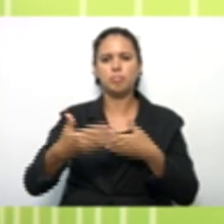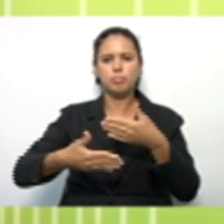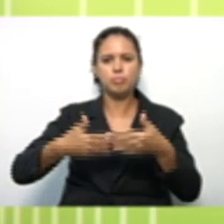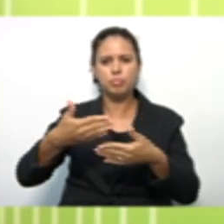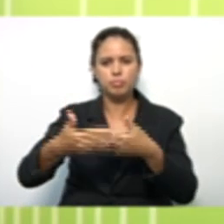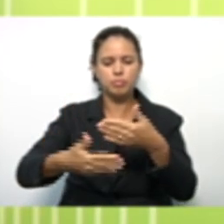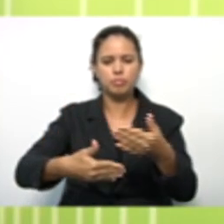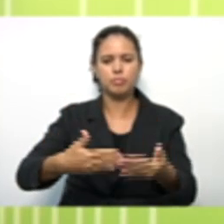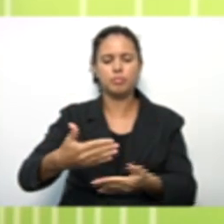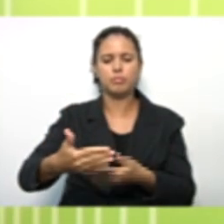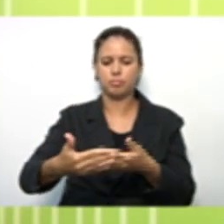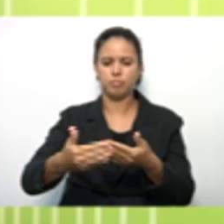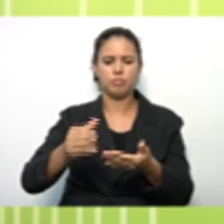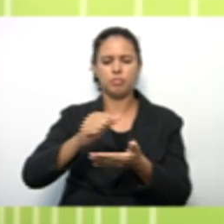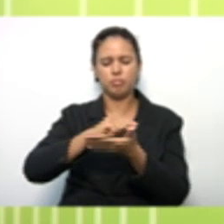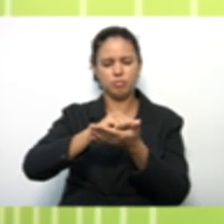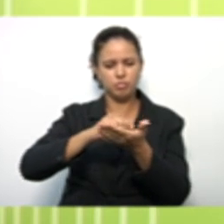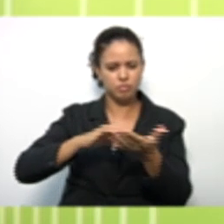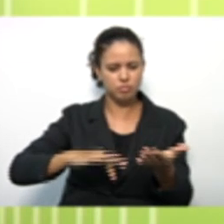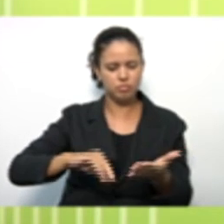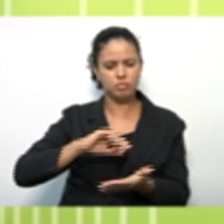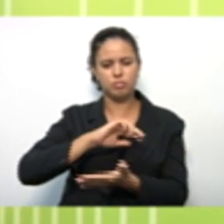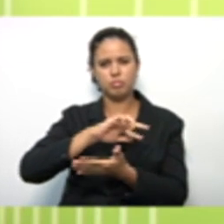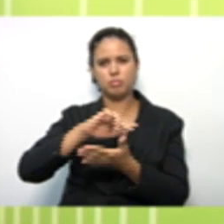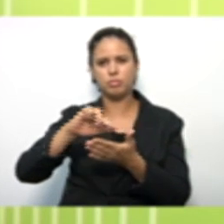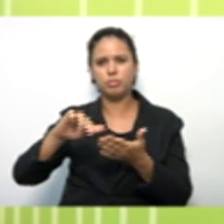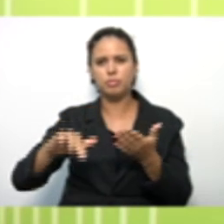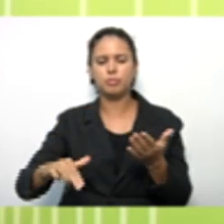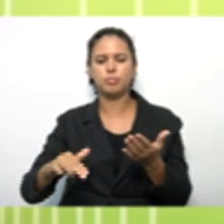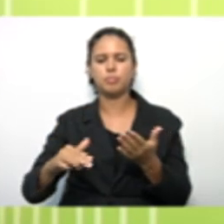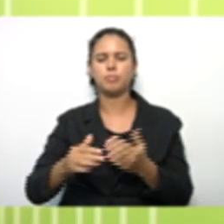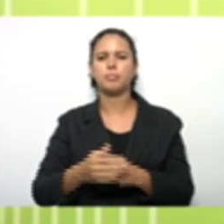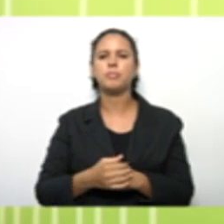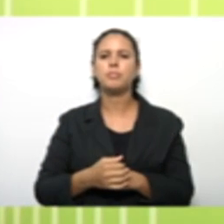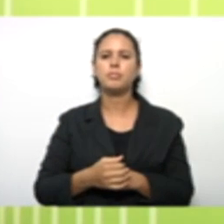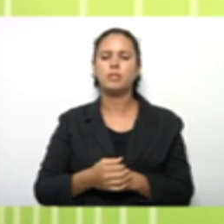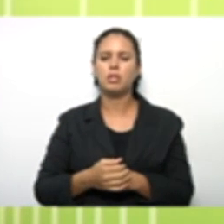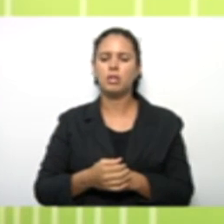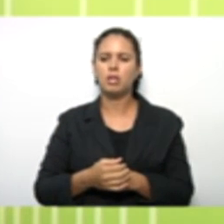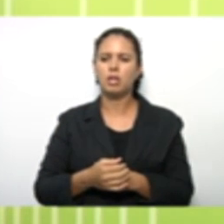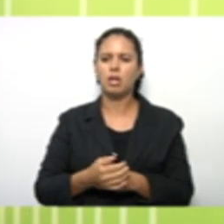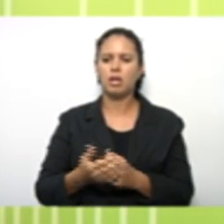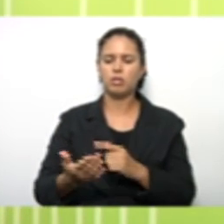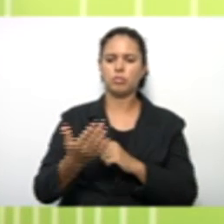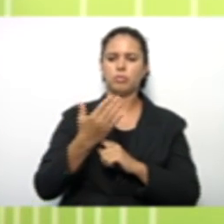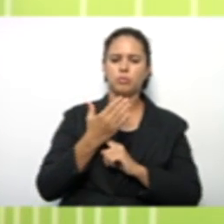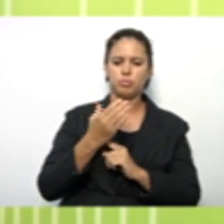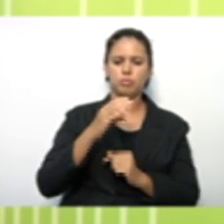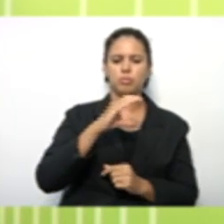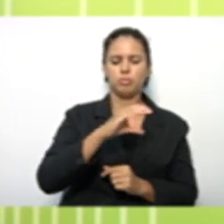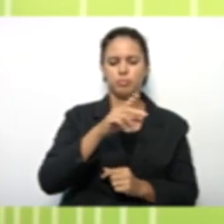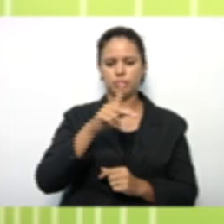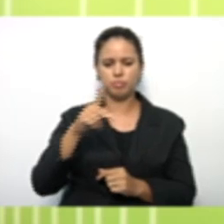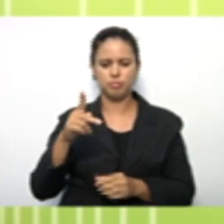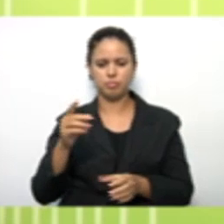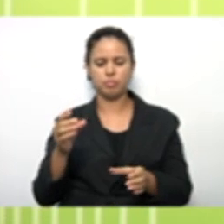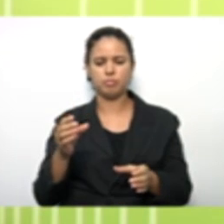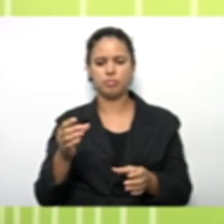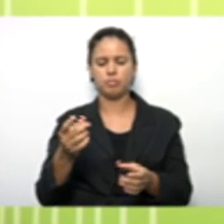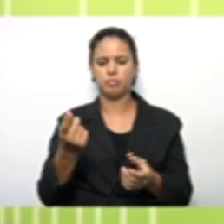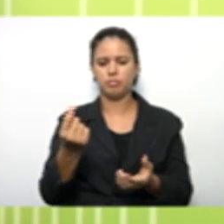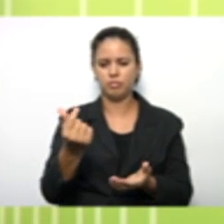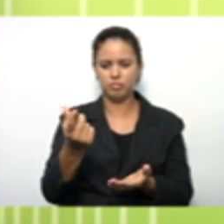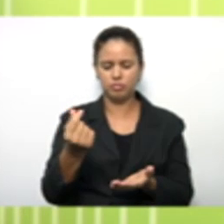diversas atividades, né, gerando ingressos, que não é chamado de receita. Às vezes a gente fala, receita de vendas